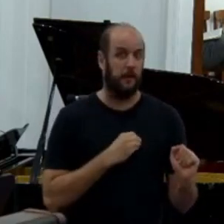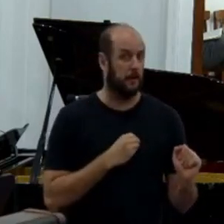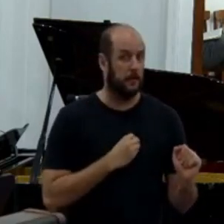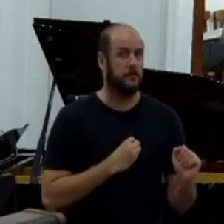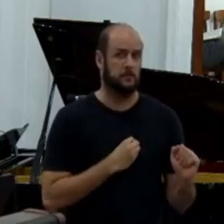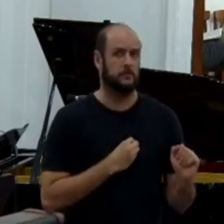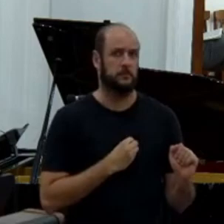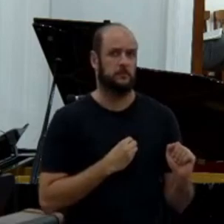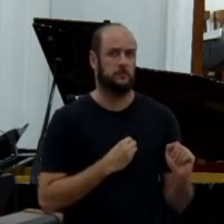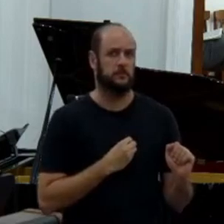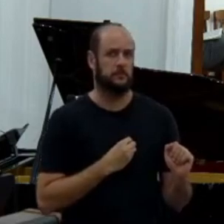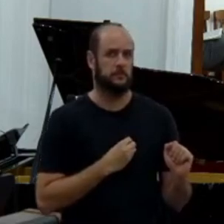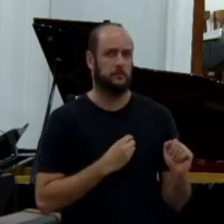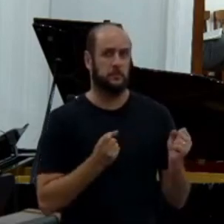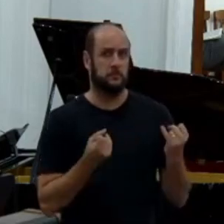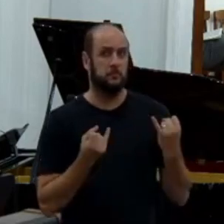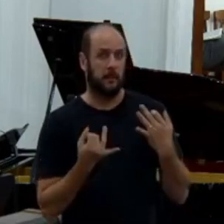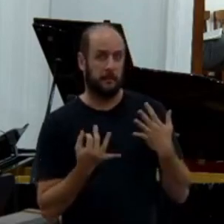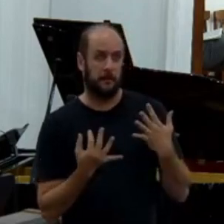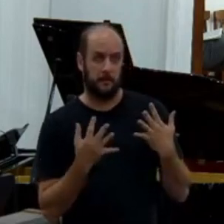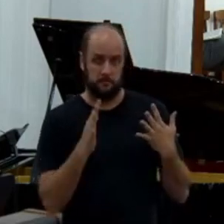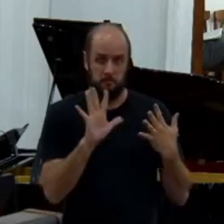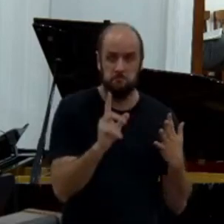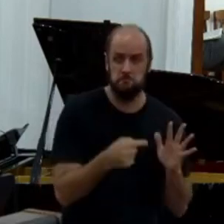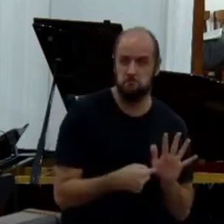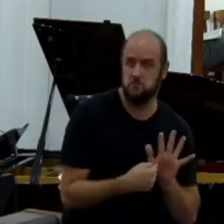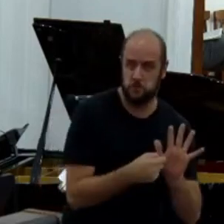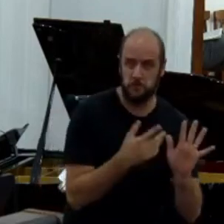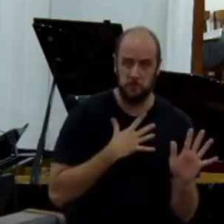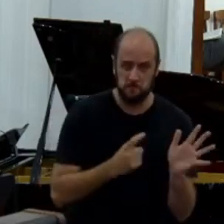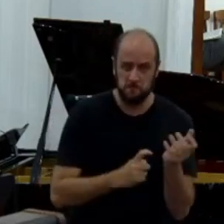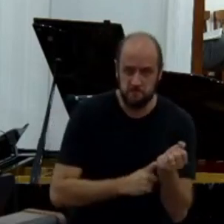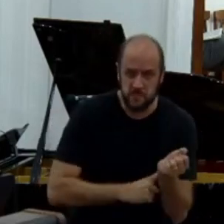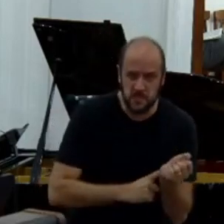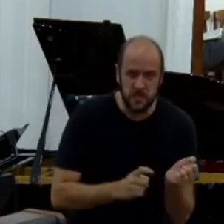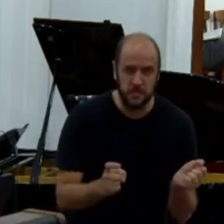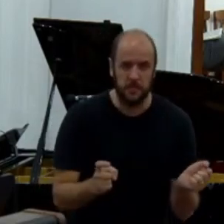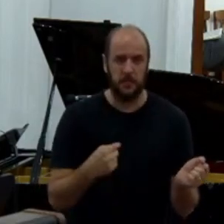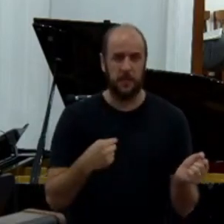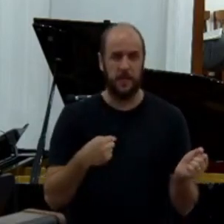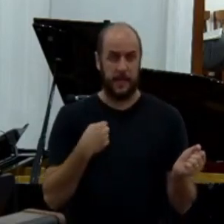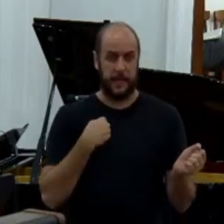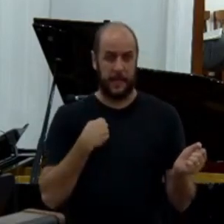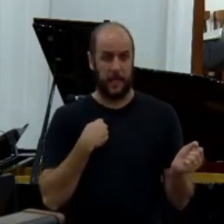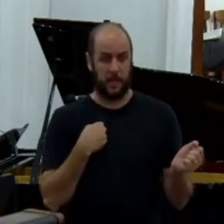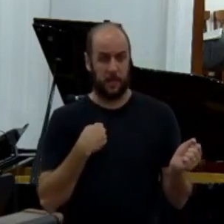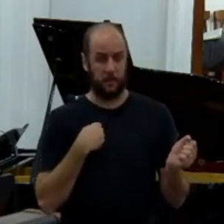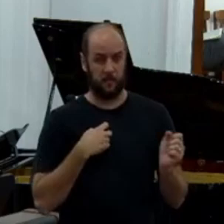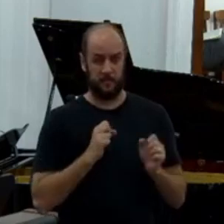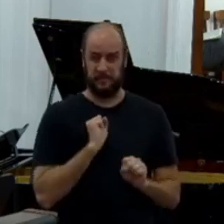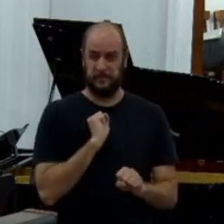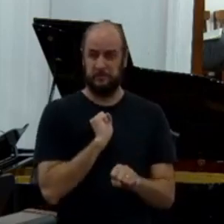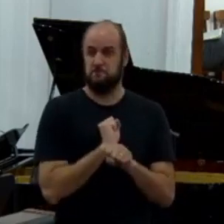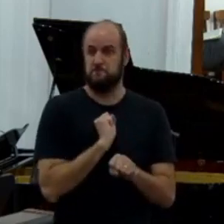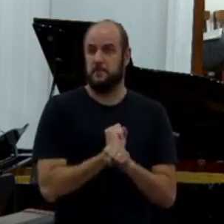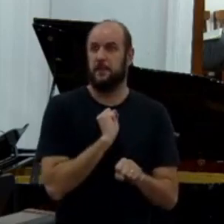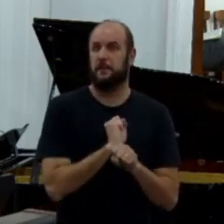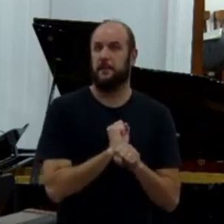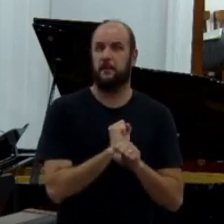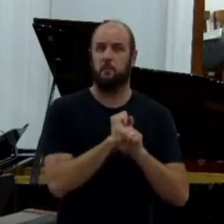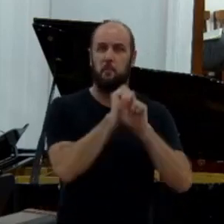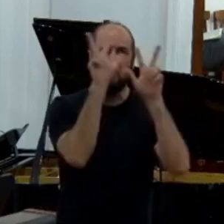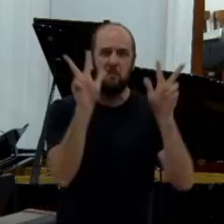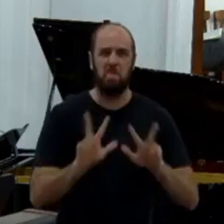pecaminosa, quando a expressão da minha ira tem a ver com expectativas nutridas que são